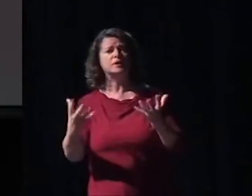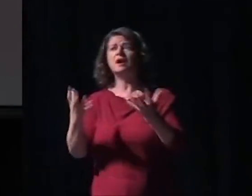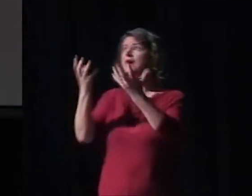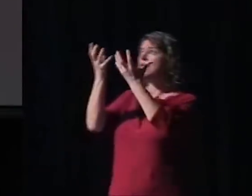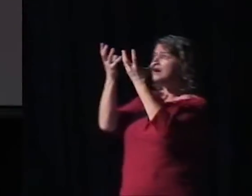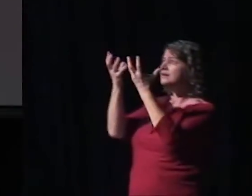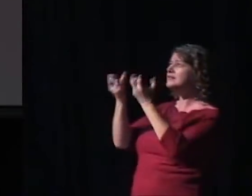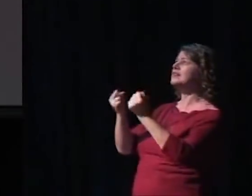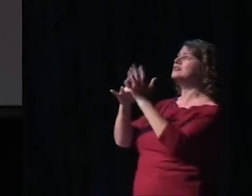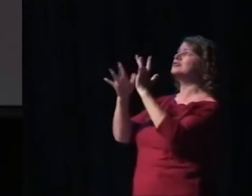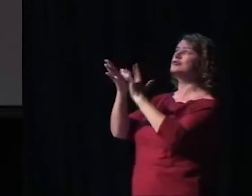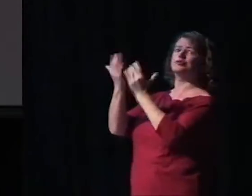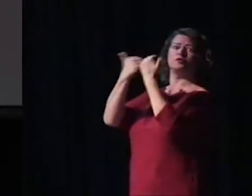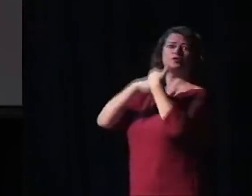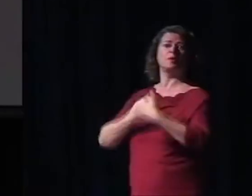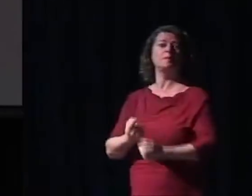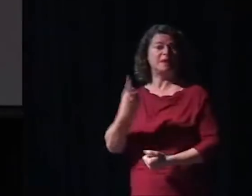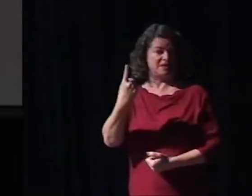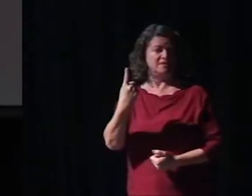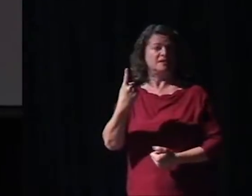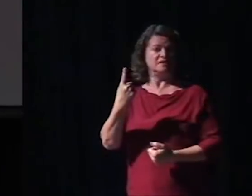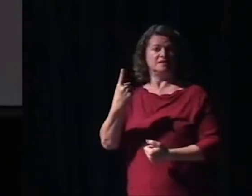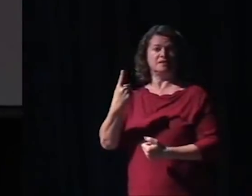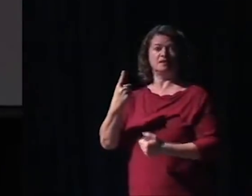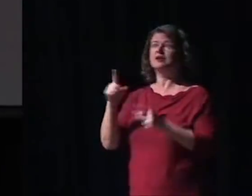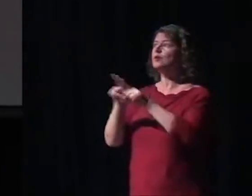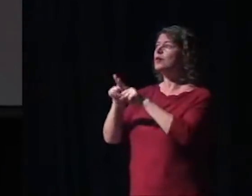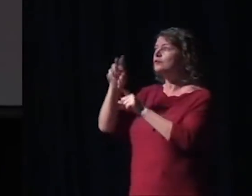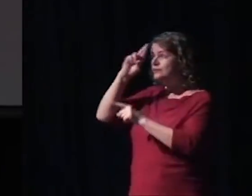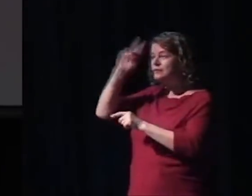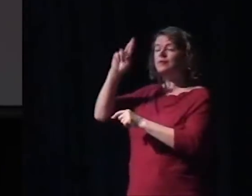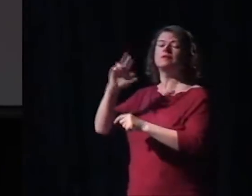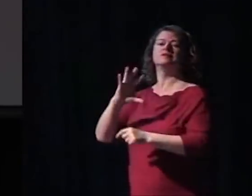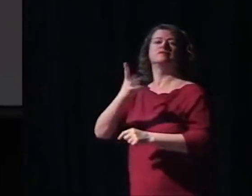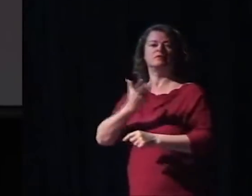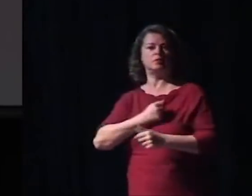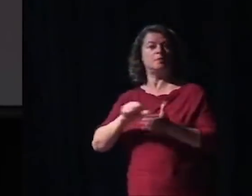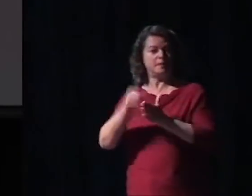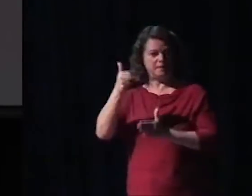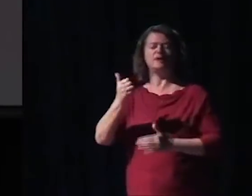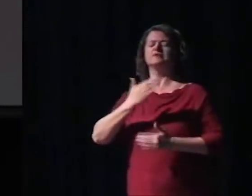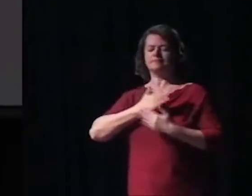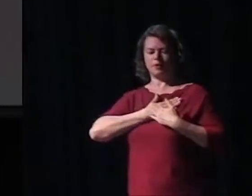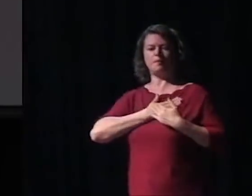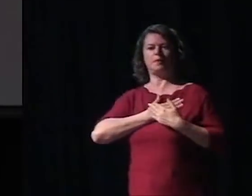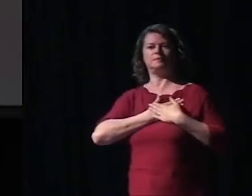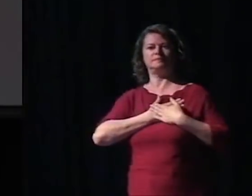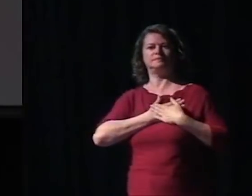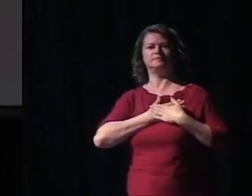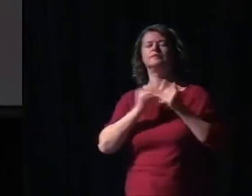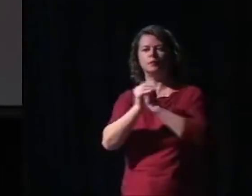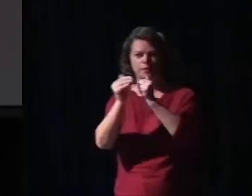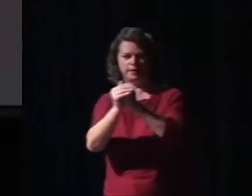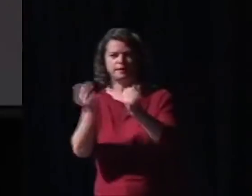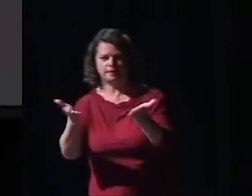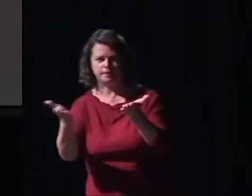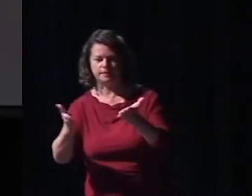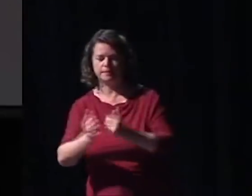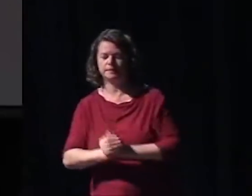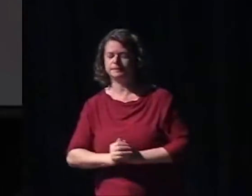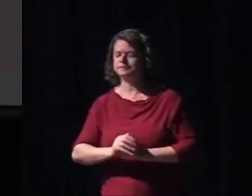Senhor, e como Deus da sua vida, coloca a mão no seu coração. Vamos orar. Deus e Pai querido,